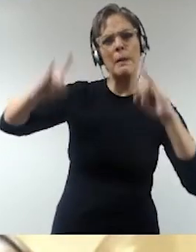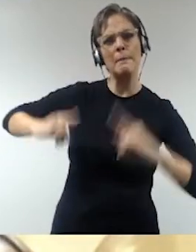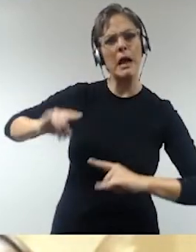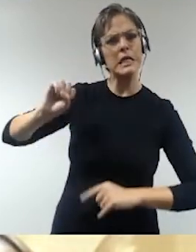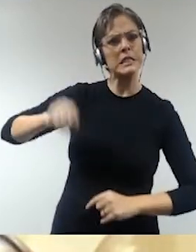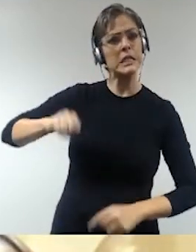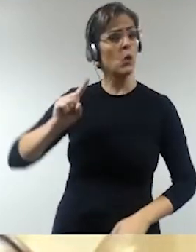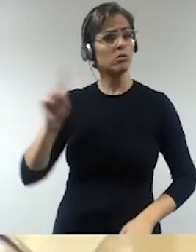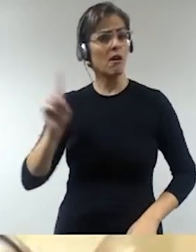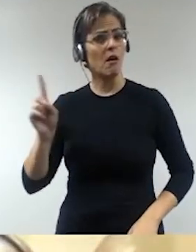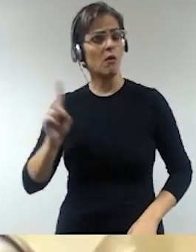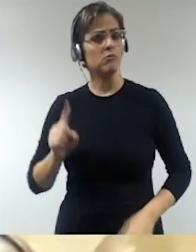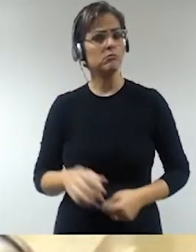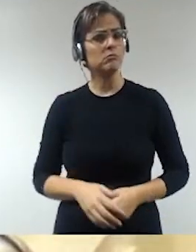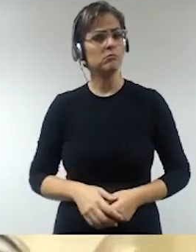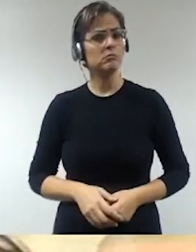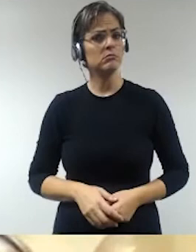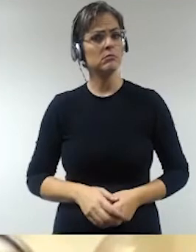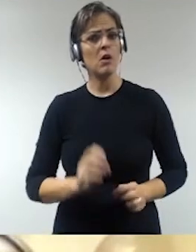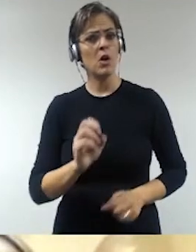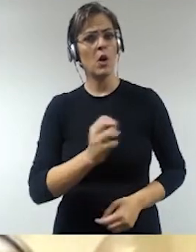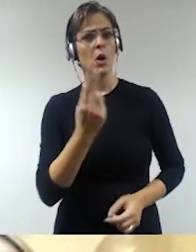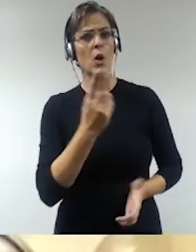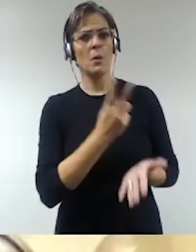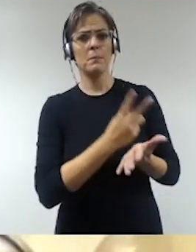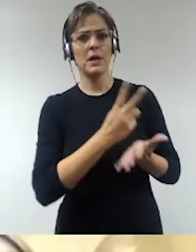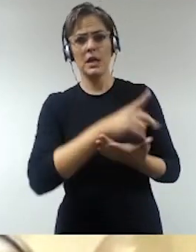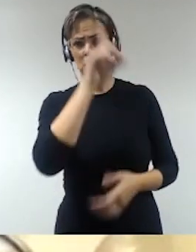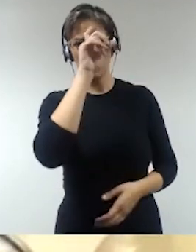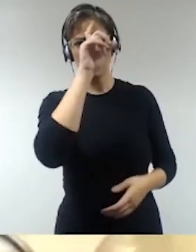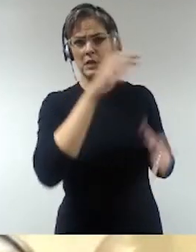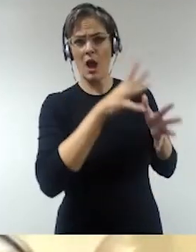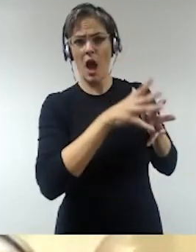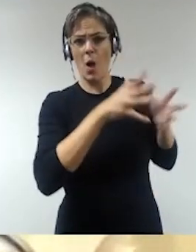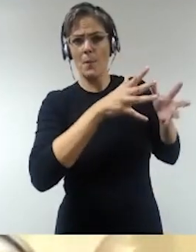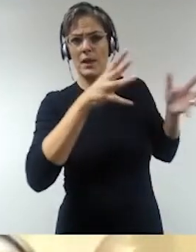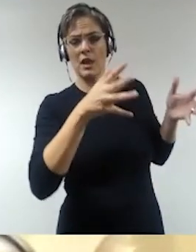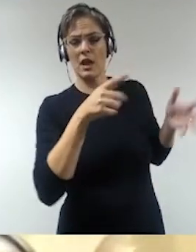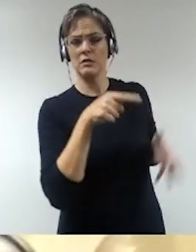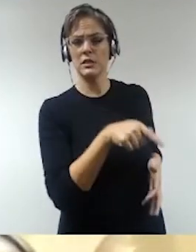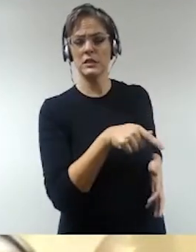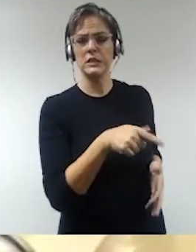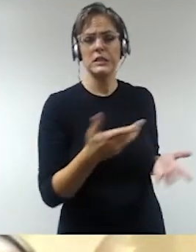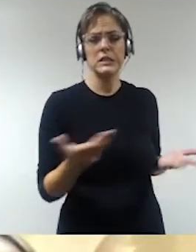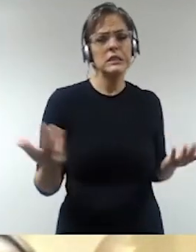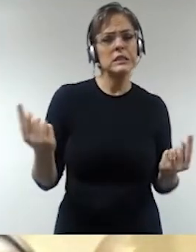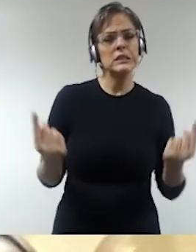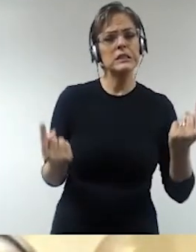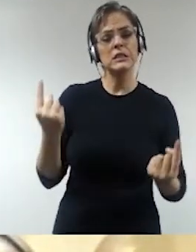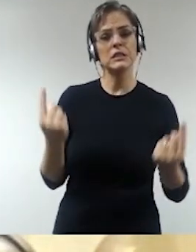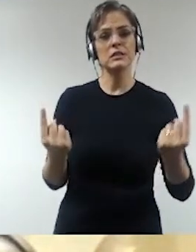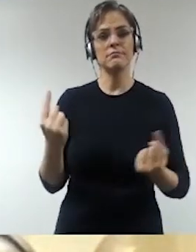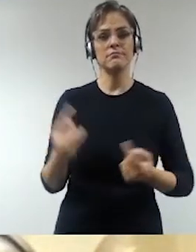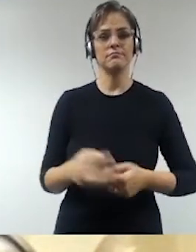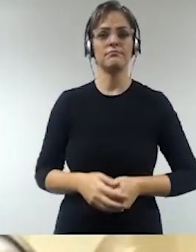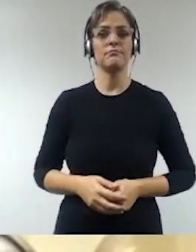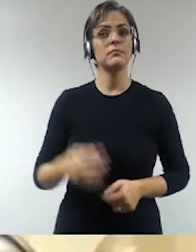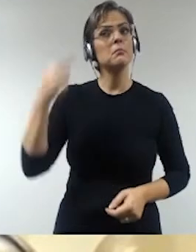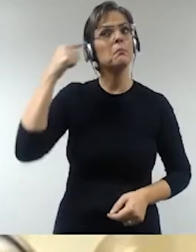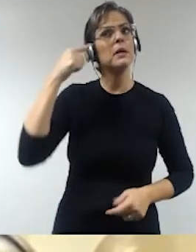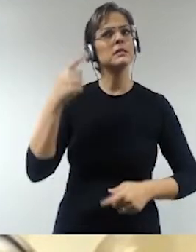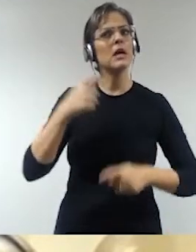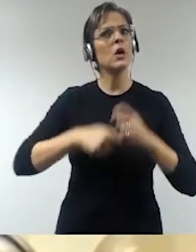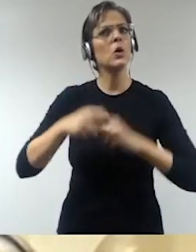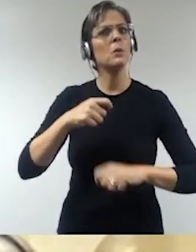se melhora, se amplia os leitos dos hospitais públicos já existentes. O que é, pensando em termos econômicos